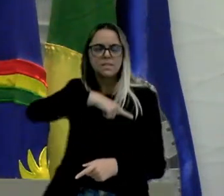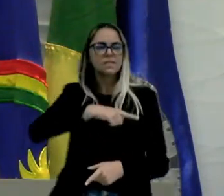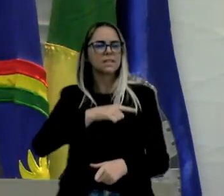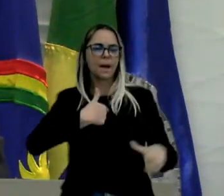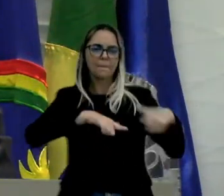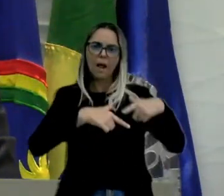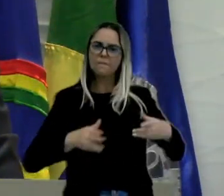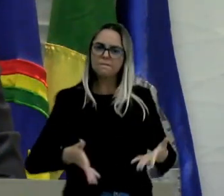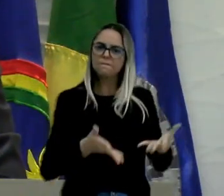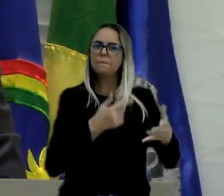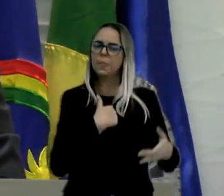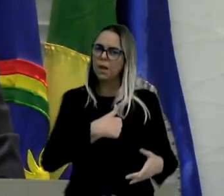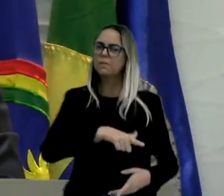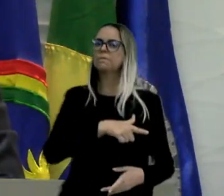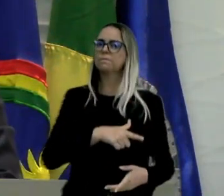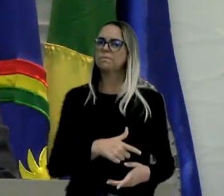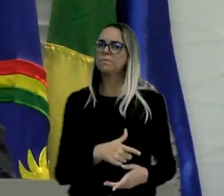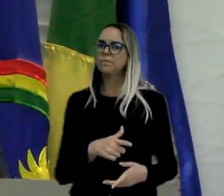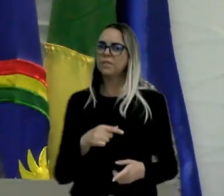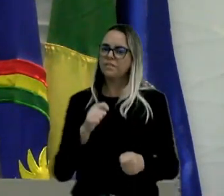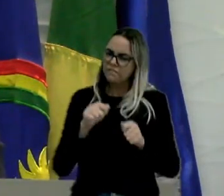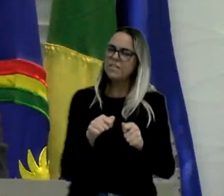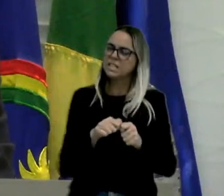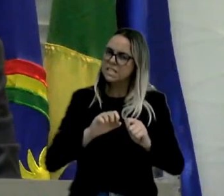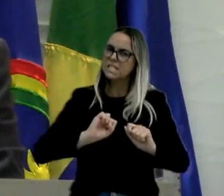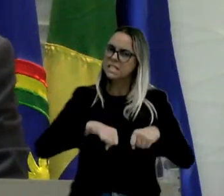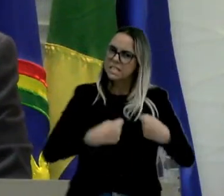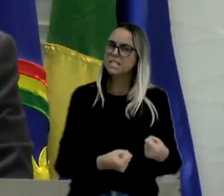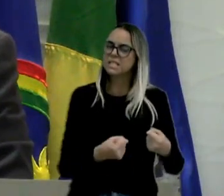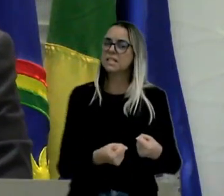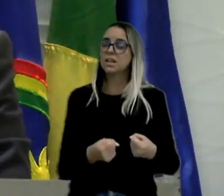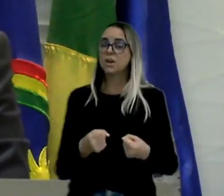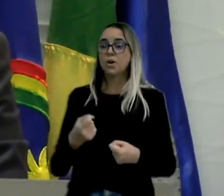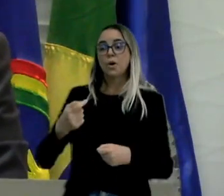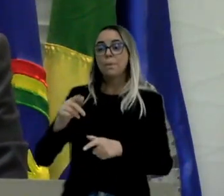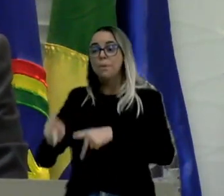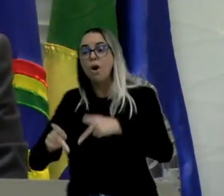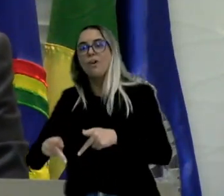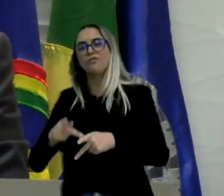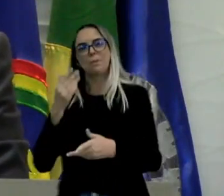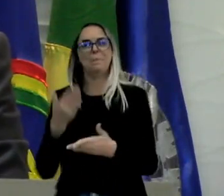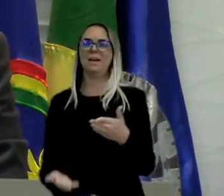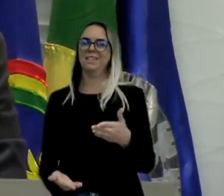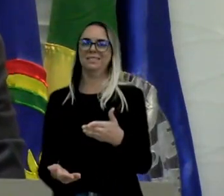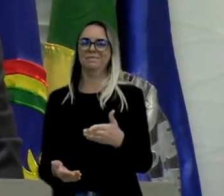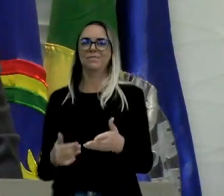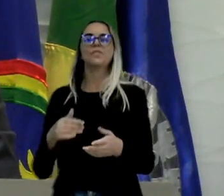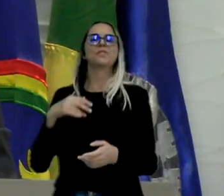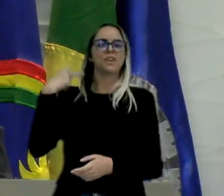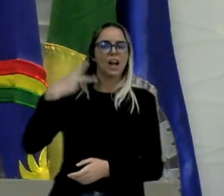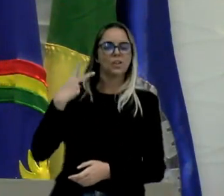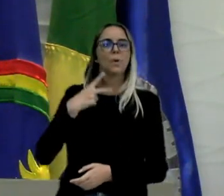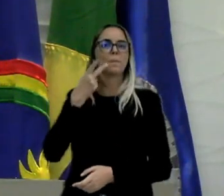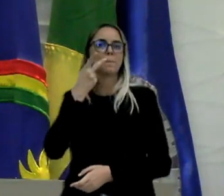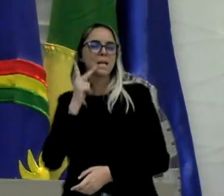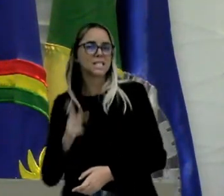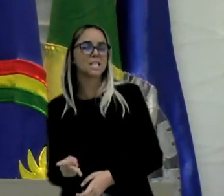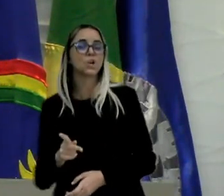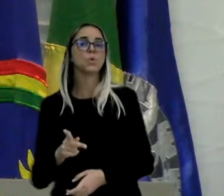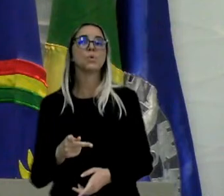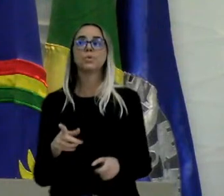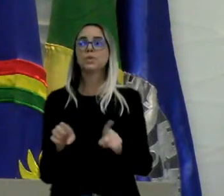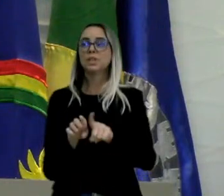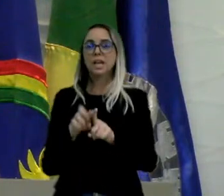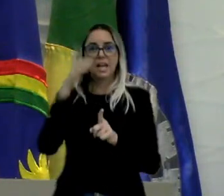fazer não o faça Quem perde com isso é o povo Vereador pezinho vereador Reinaldo Vereador João